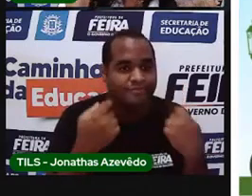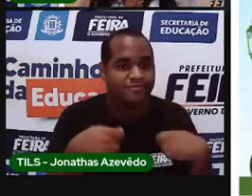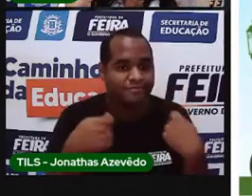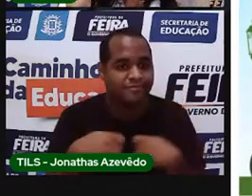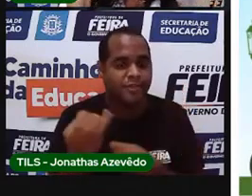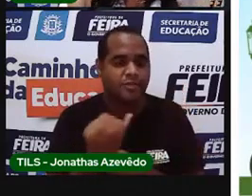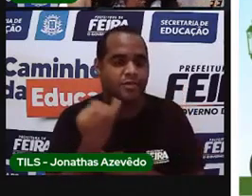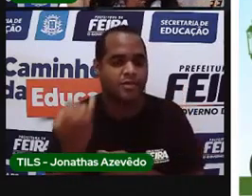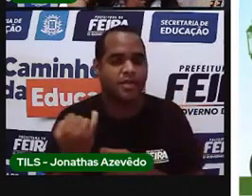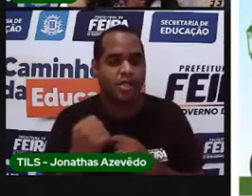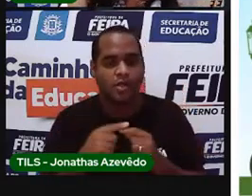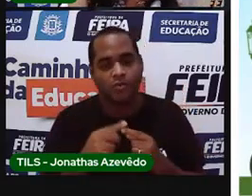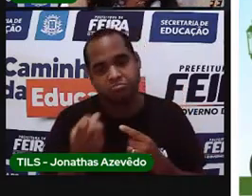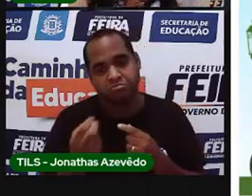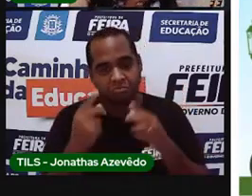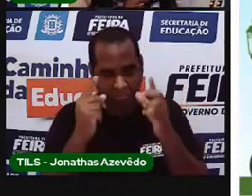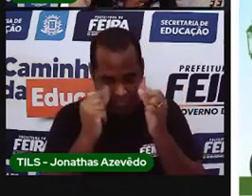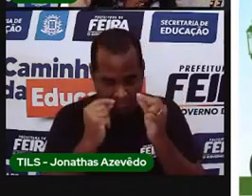Ó.